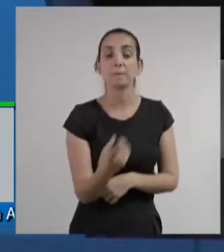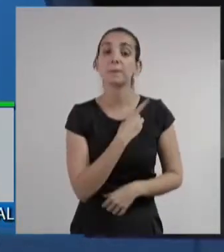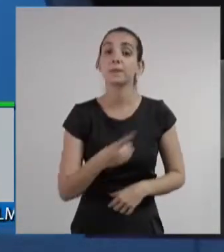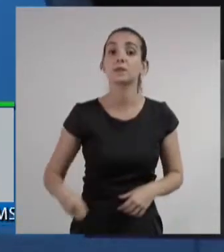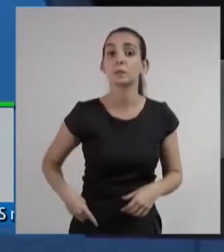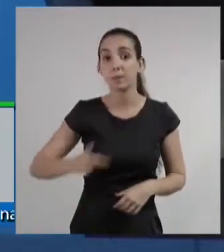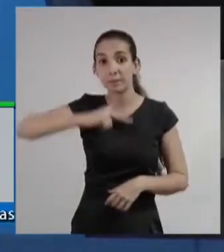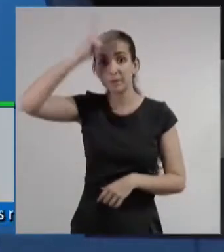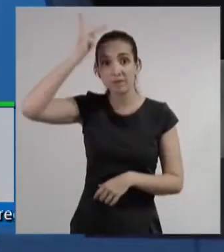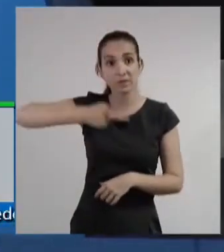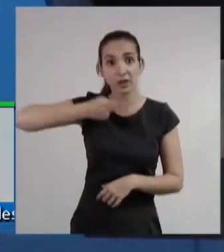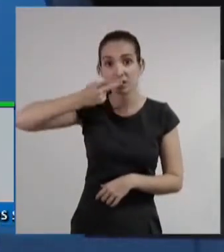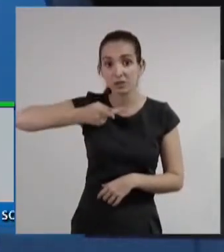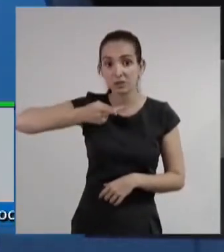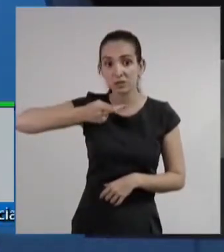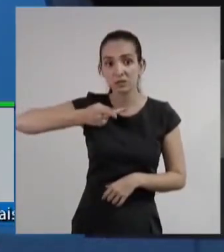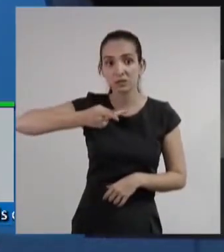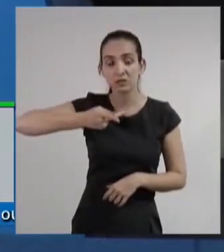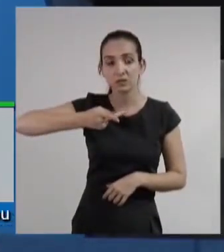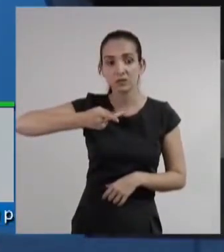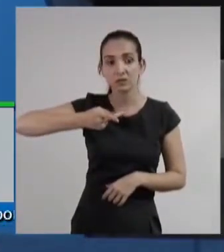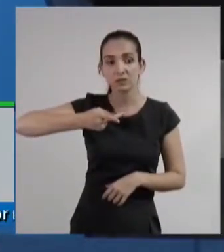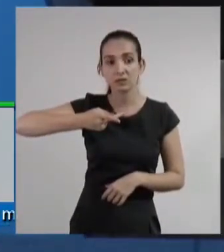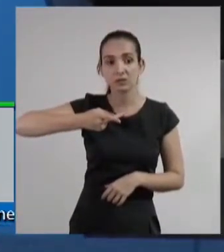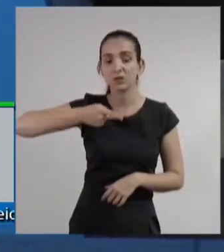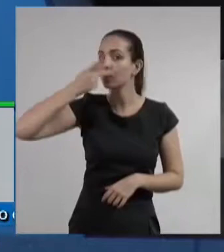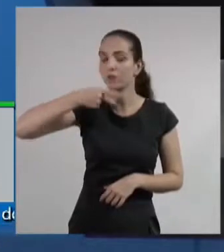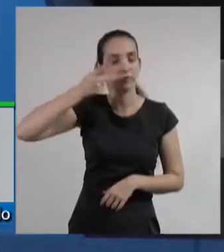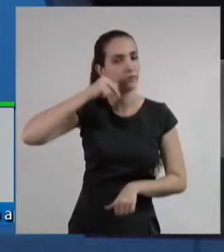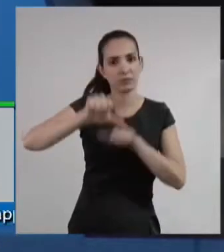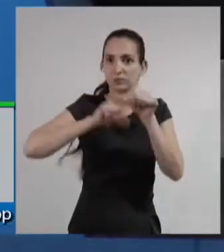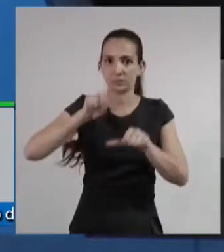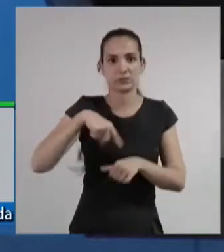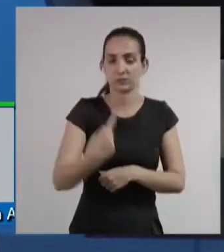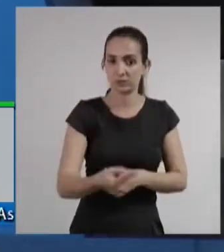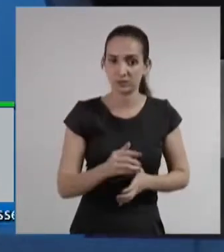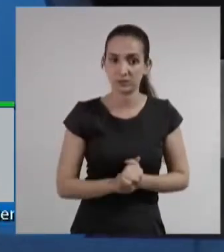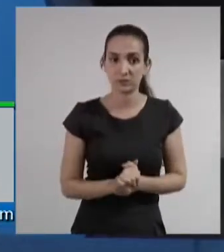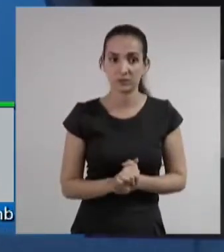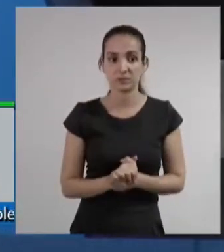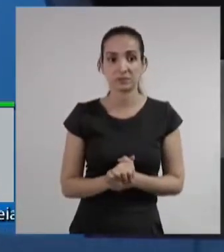Deputado Paulo Corrêa. Transferido.